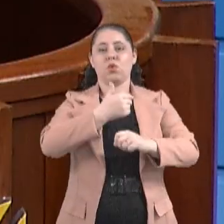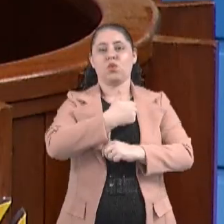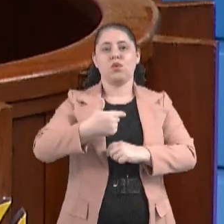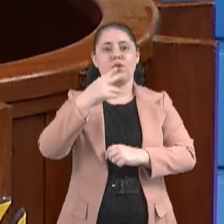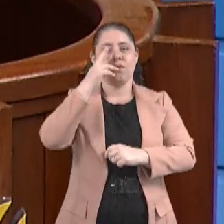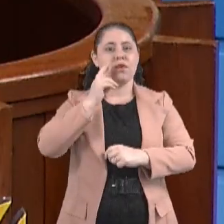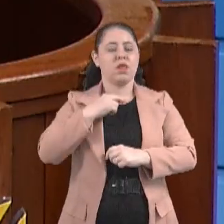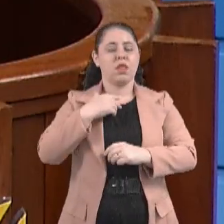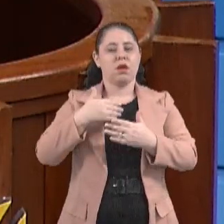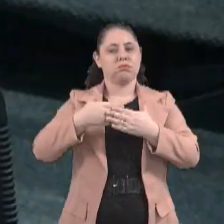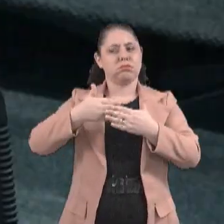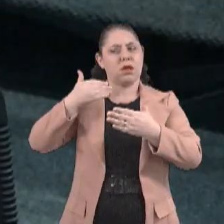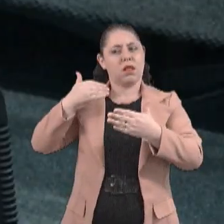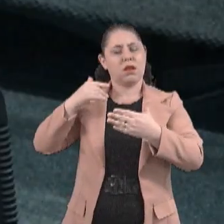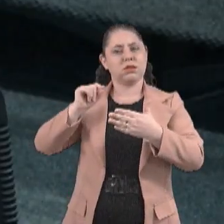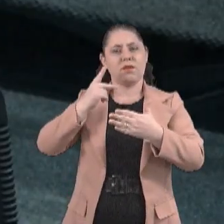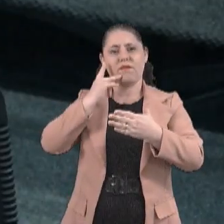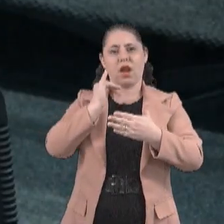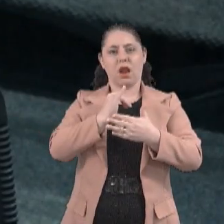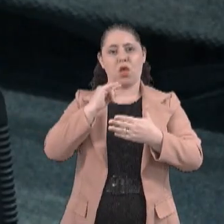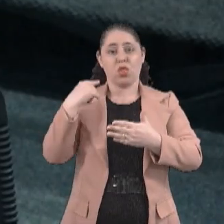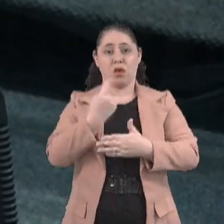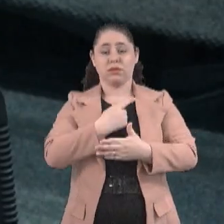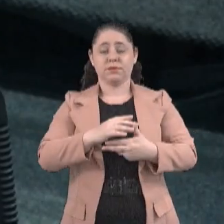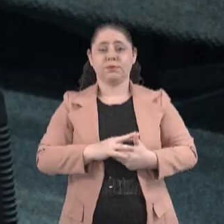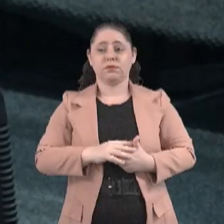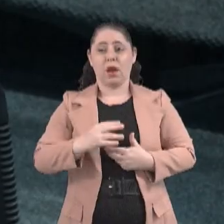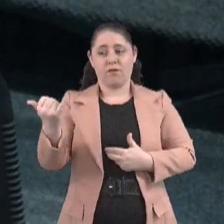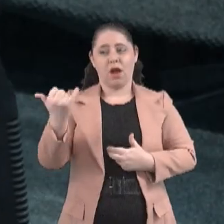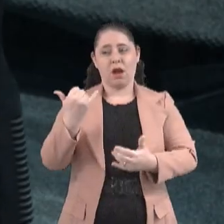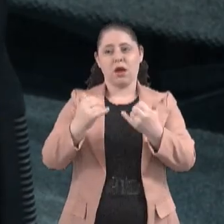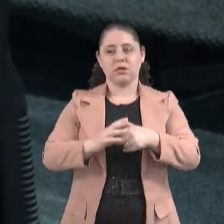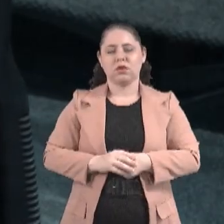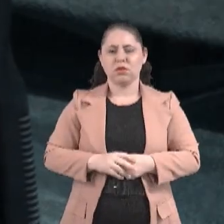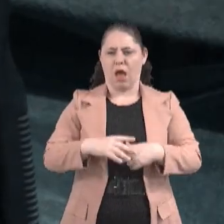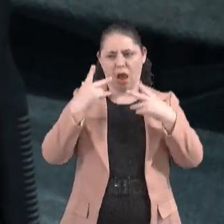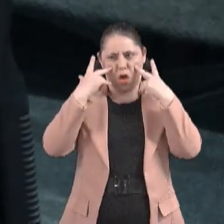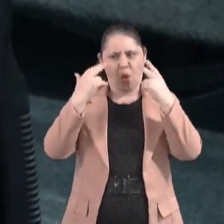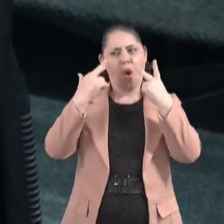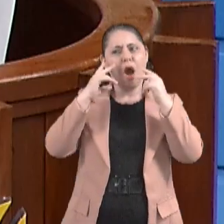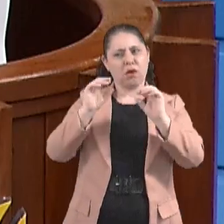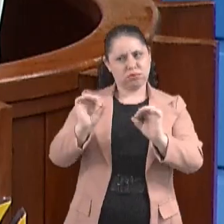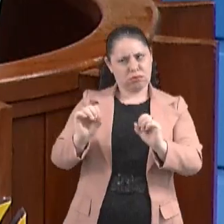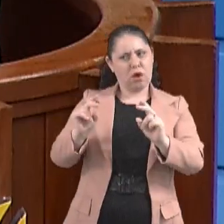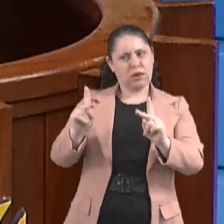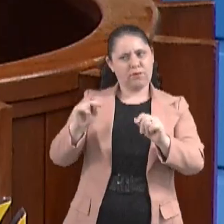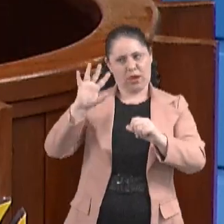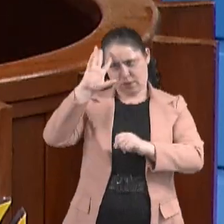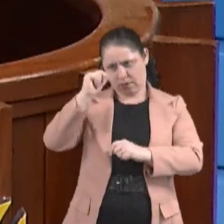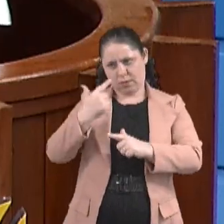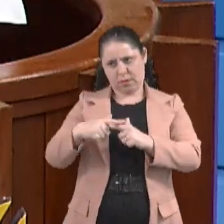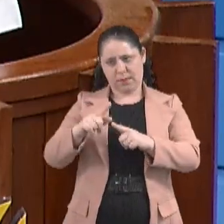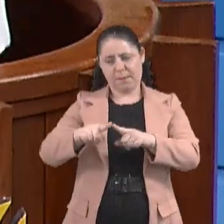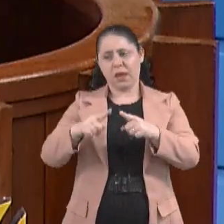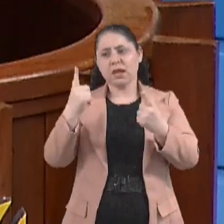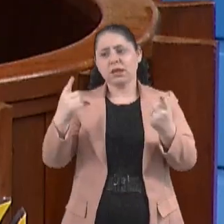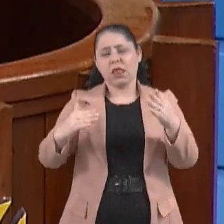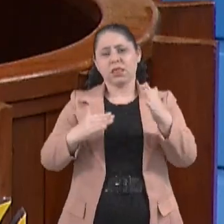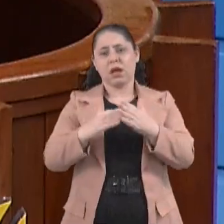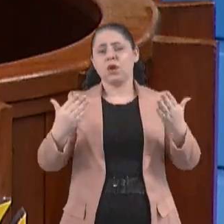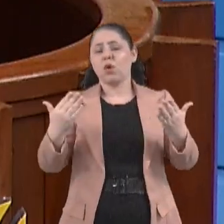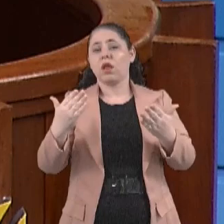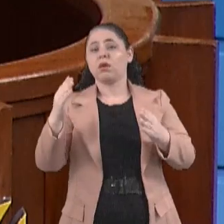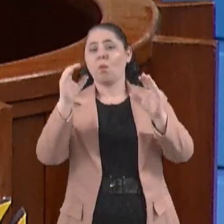governo do Estado recentemente e ele disse para a gente, fica tranquila, nós vamos resolver isso. Mas até o